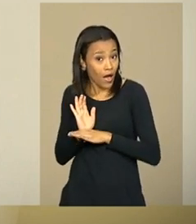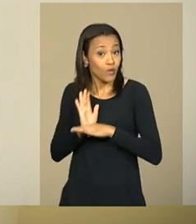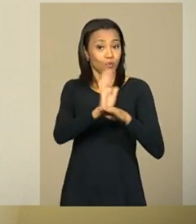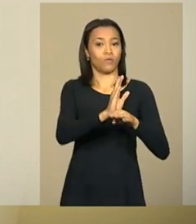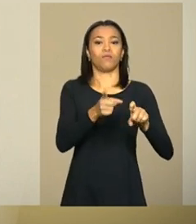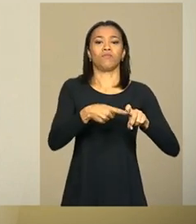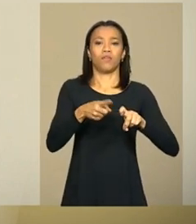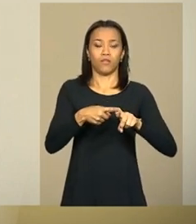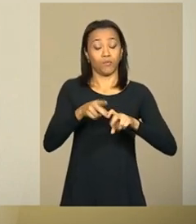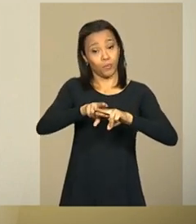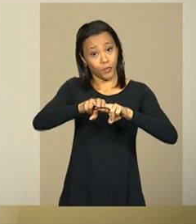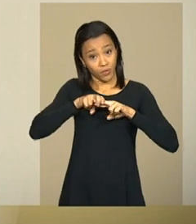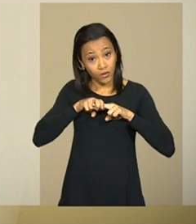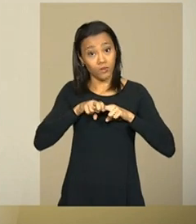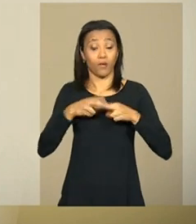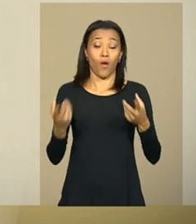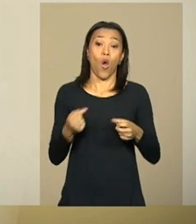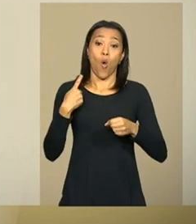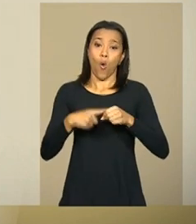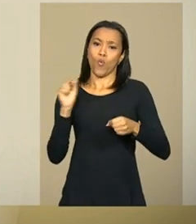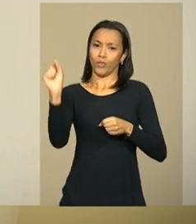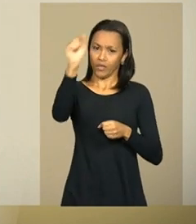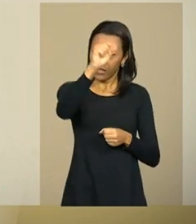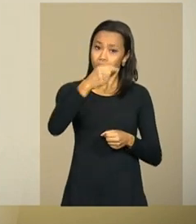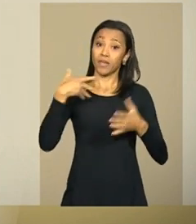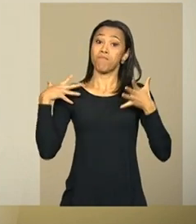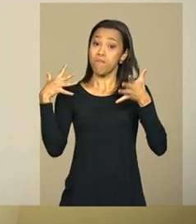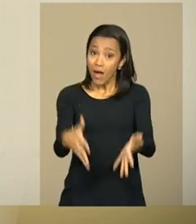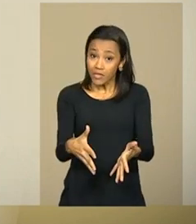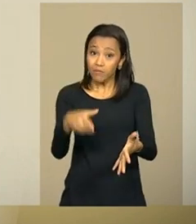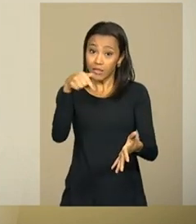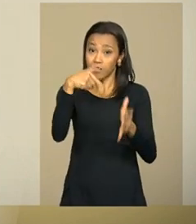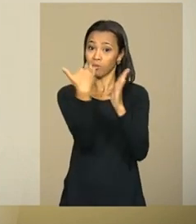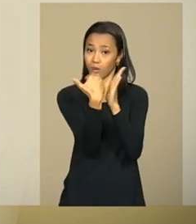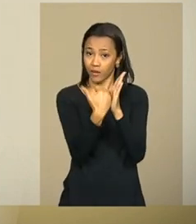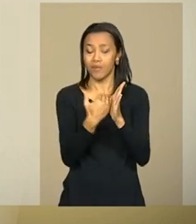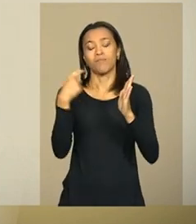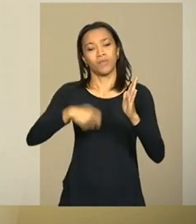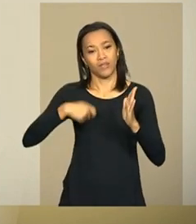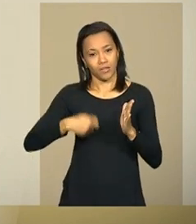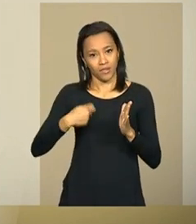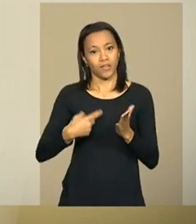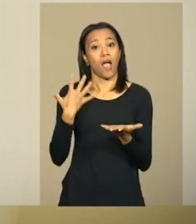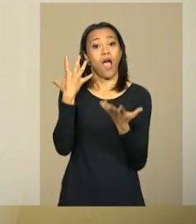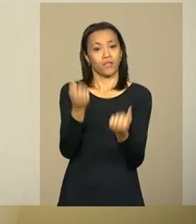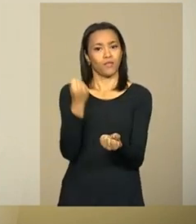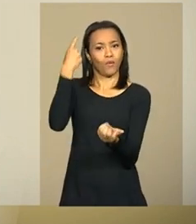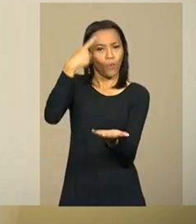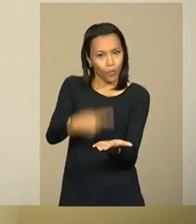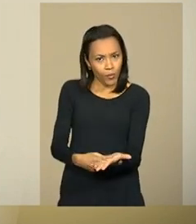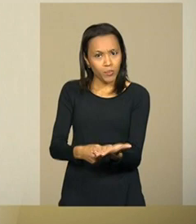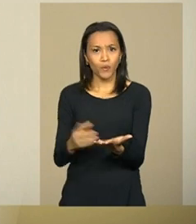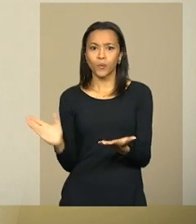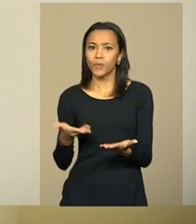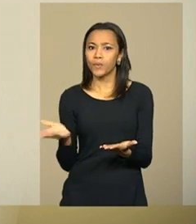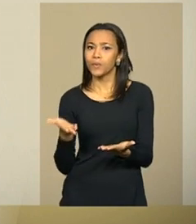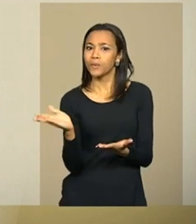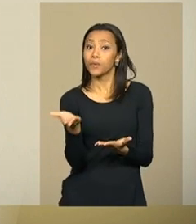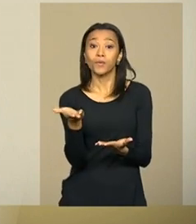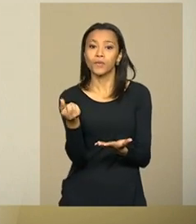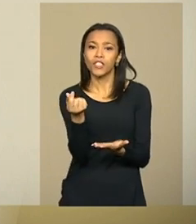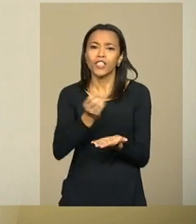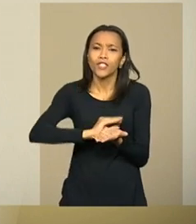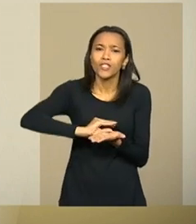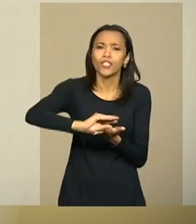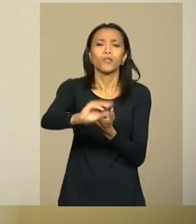médicos por isso o município que participar do Mais Médicos vai ter que assumir o compromisso de acelerar os investimentos